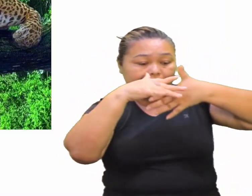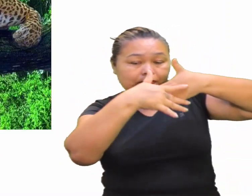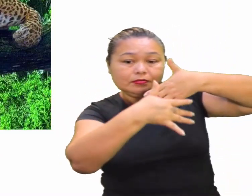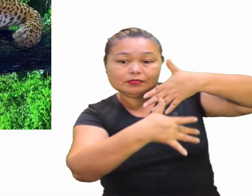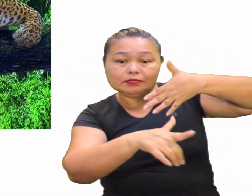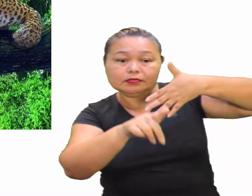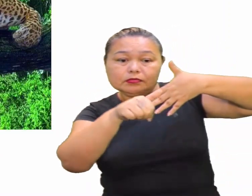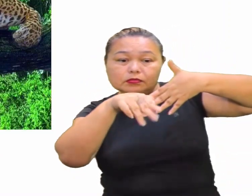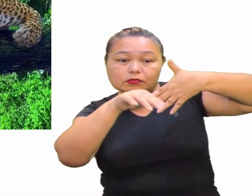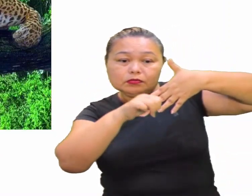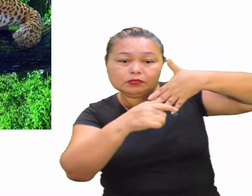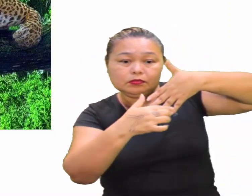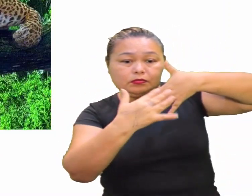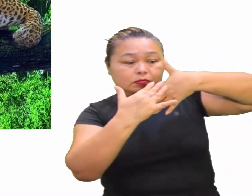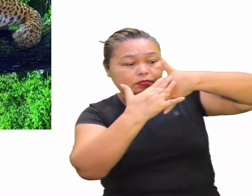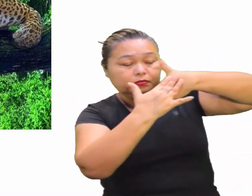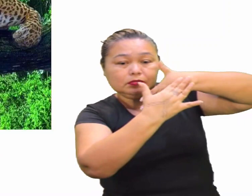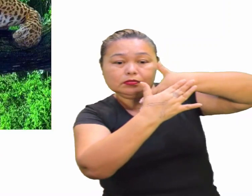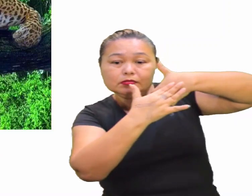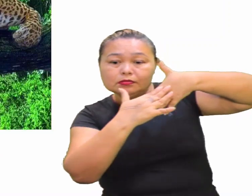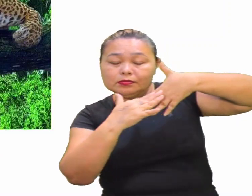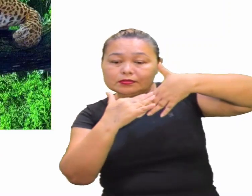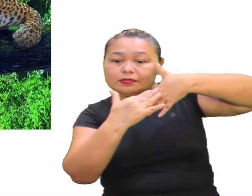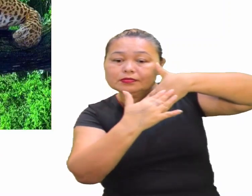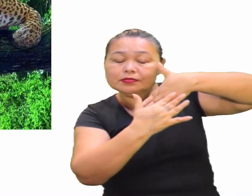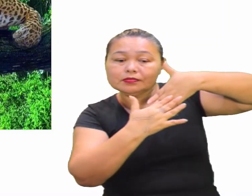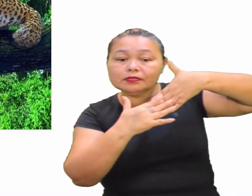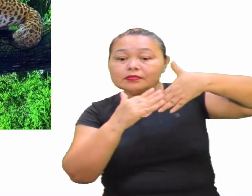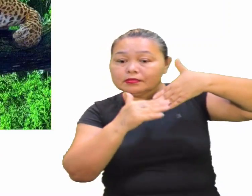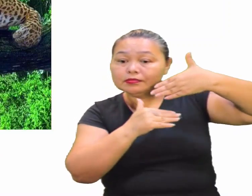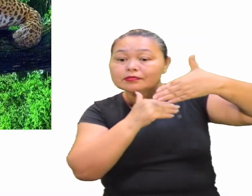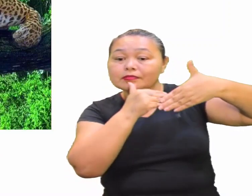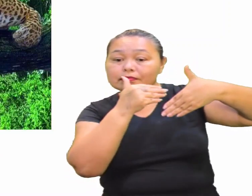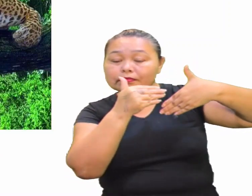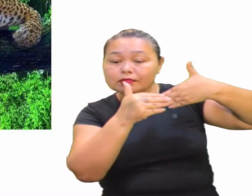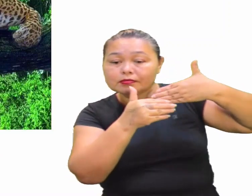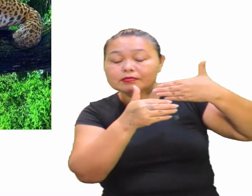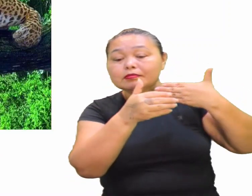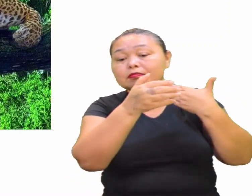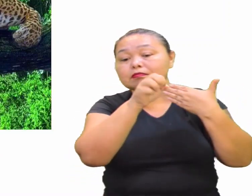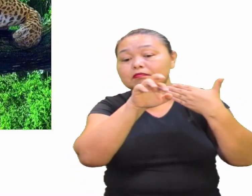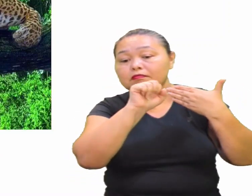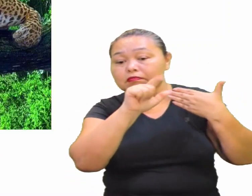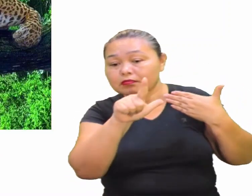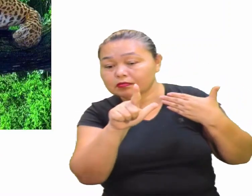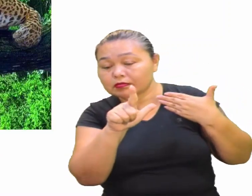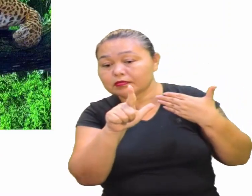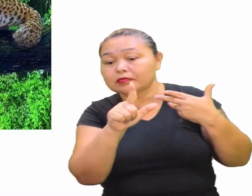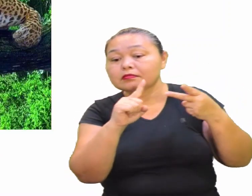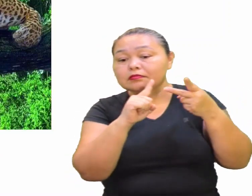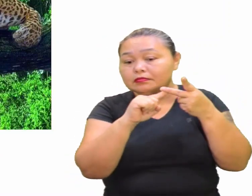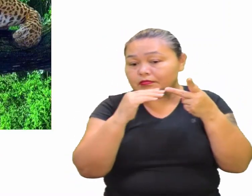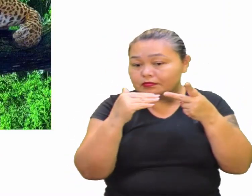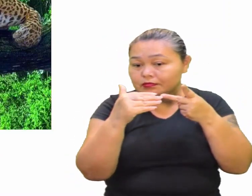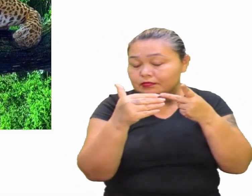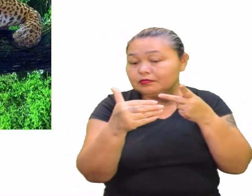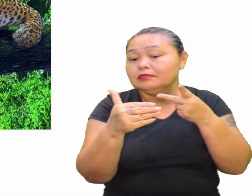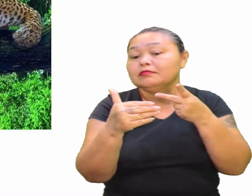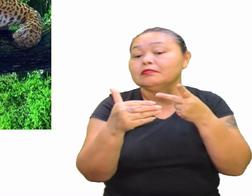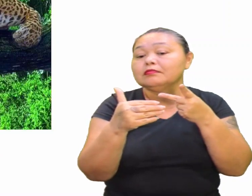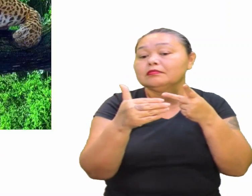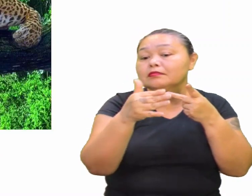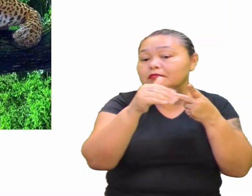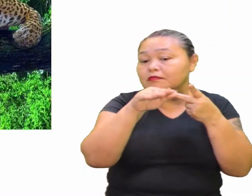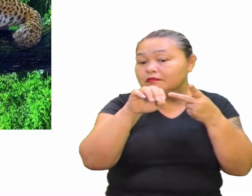líquens ali no tronco. Que para cada fase dessa, gente, seral, fase inicial, aliacese,